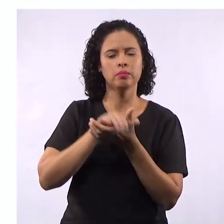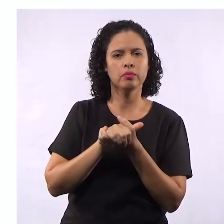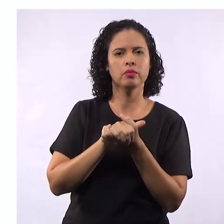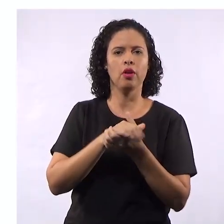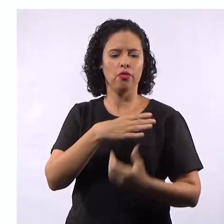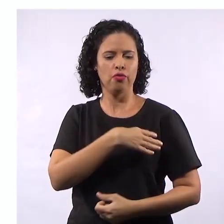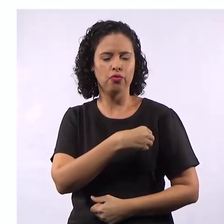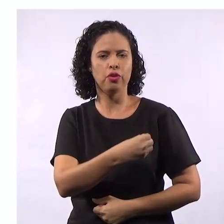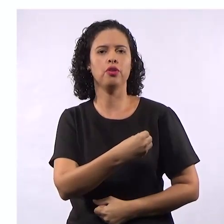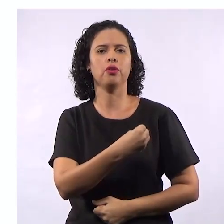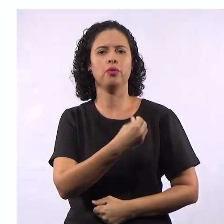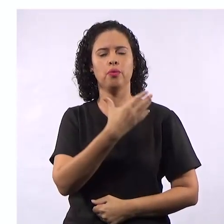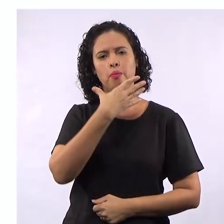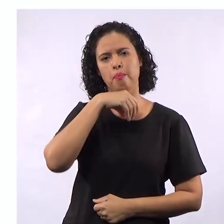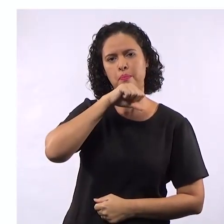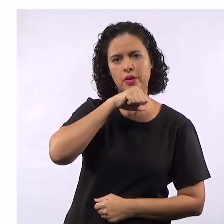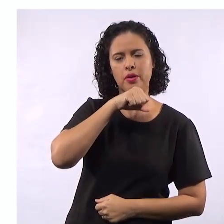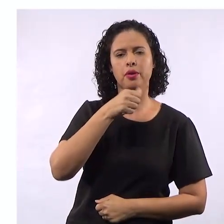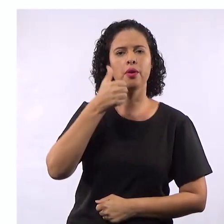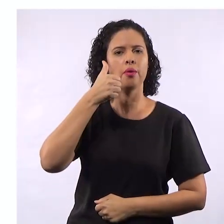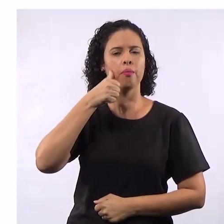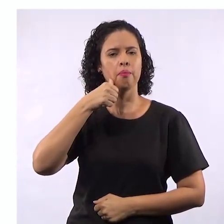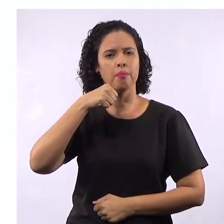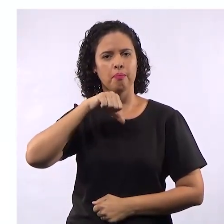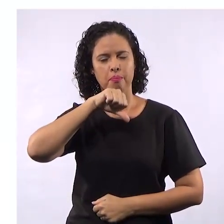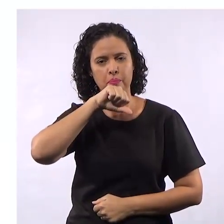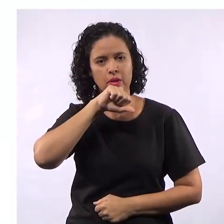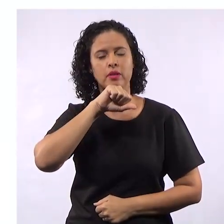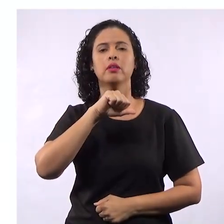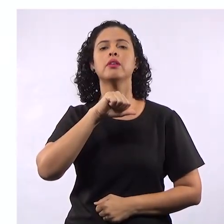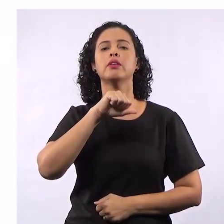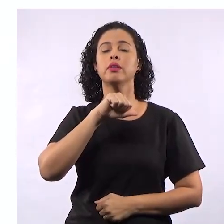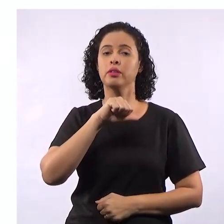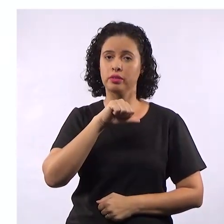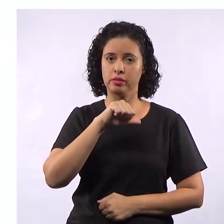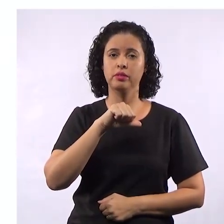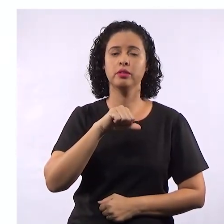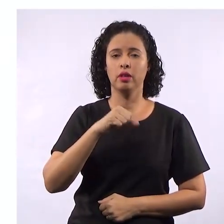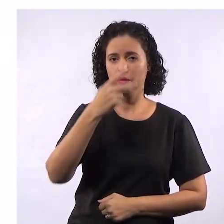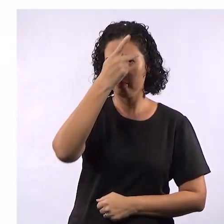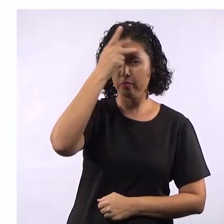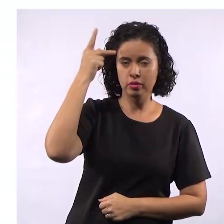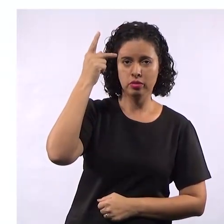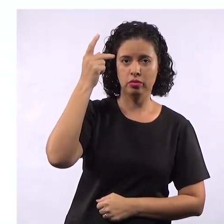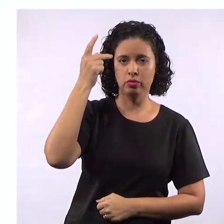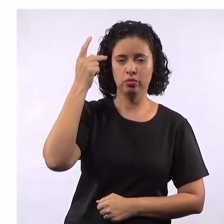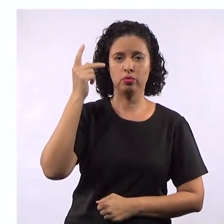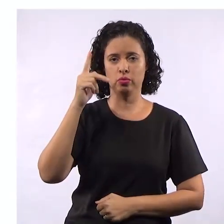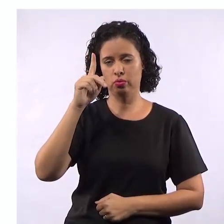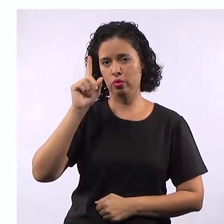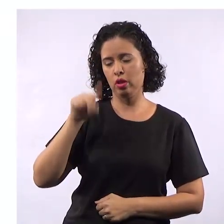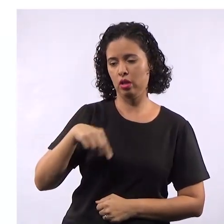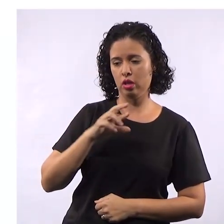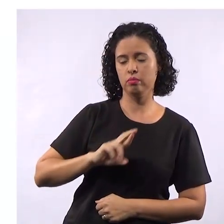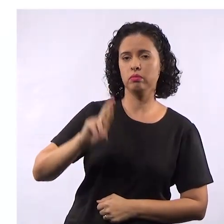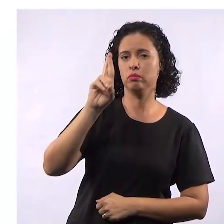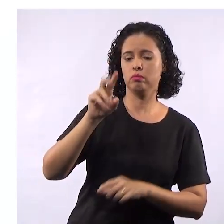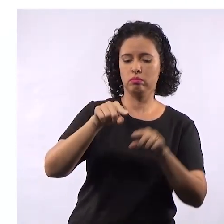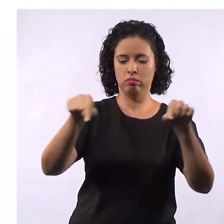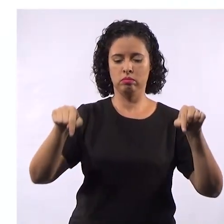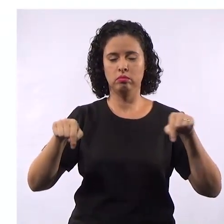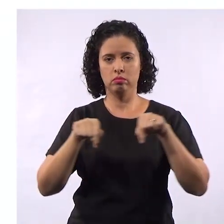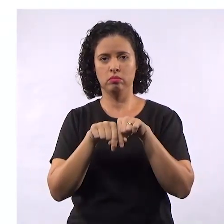que o Código Civil é a nossa Constituição, tá? É a Constituição do homem comum, aqui no sentido de Constituição Federal, tá?